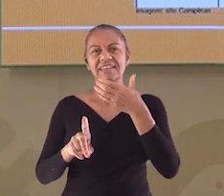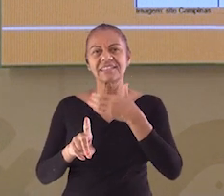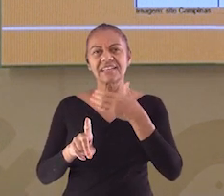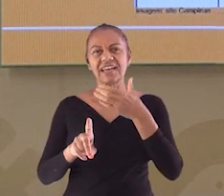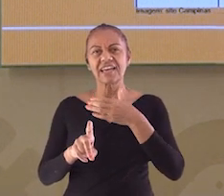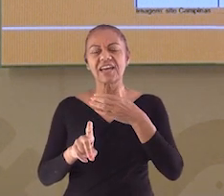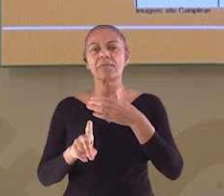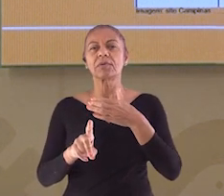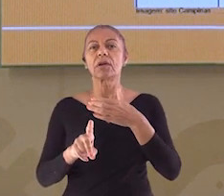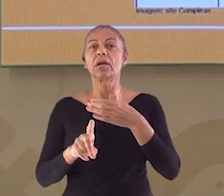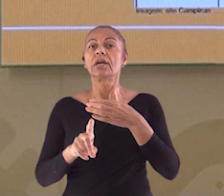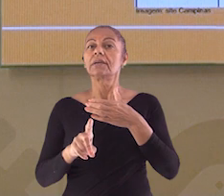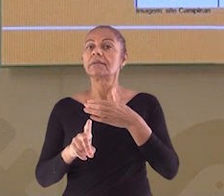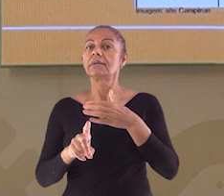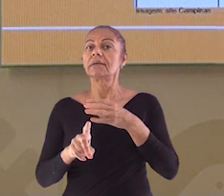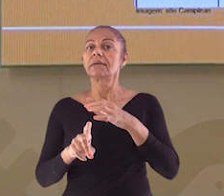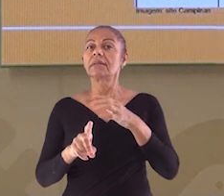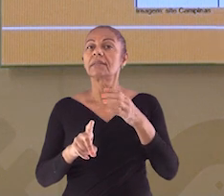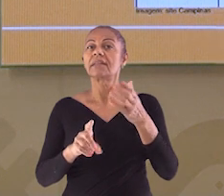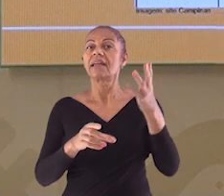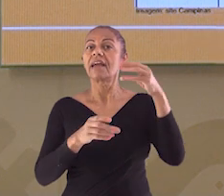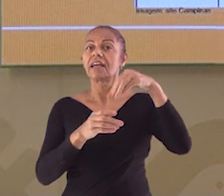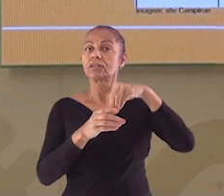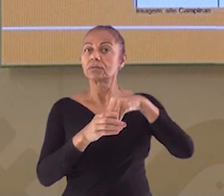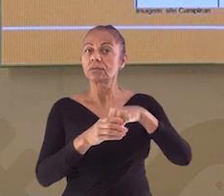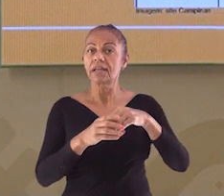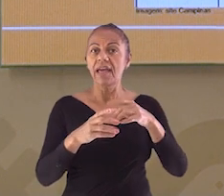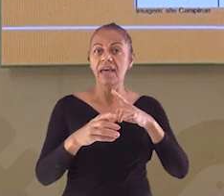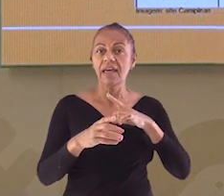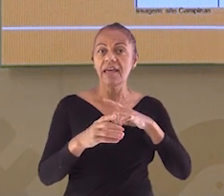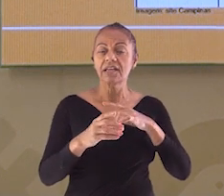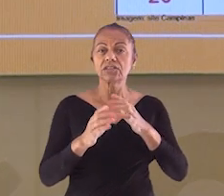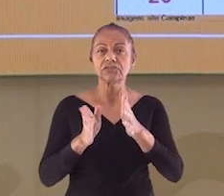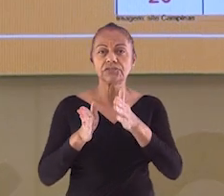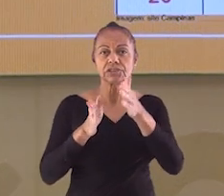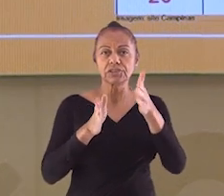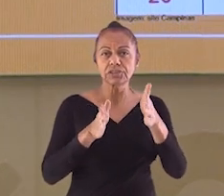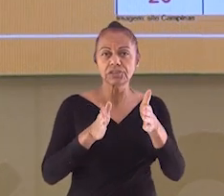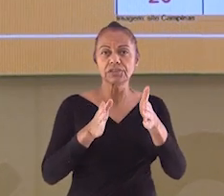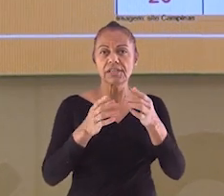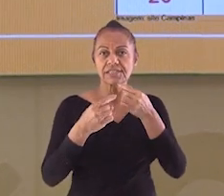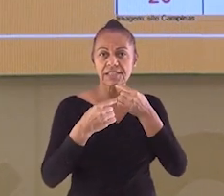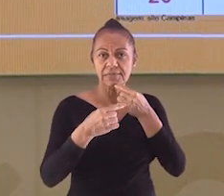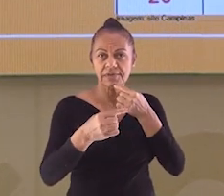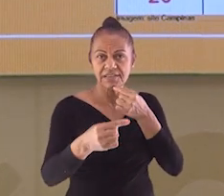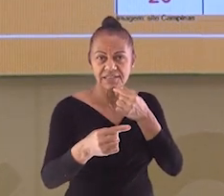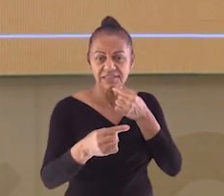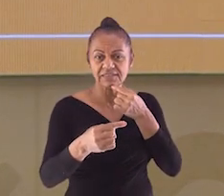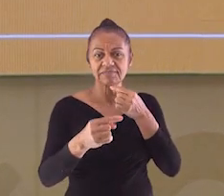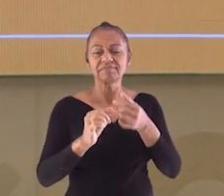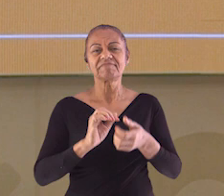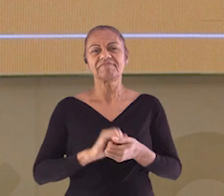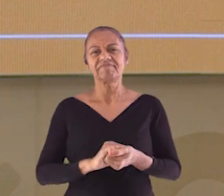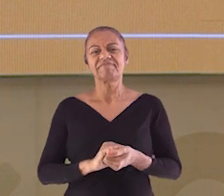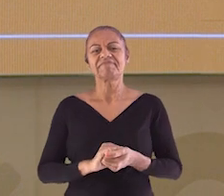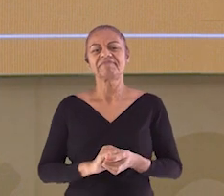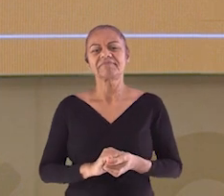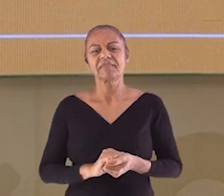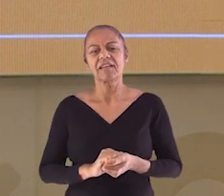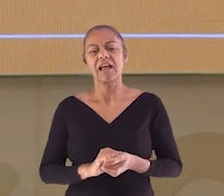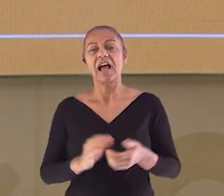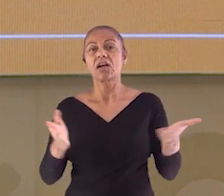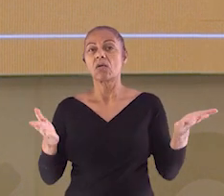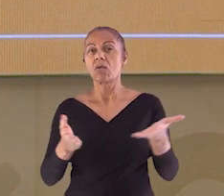dezembro, dividido por semanas, ok? Agora, temos primeiro que recordar